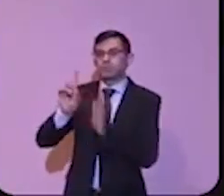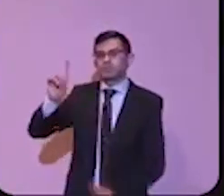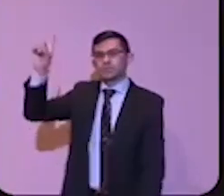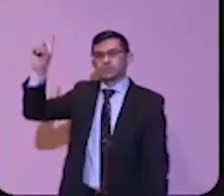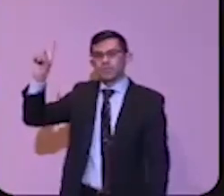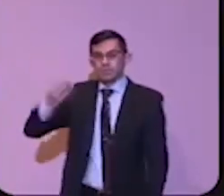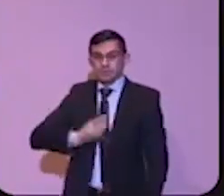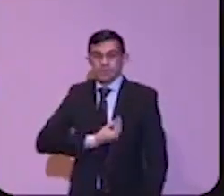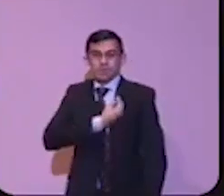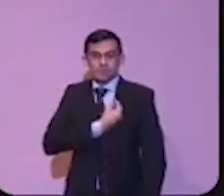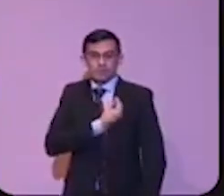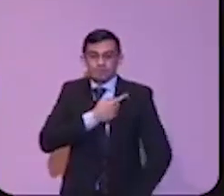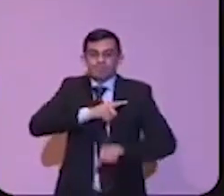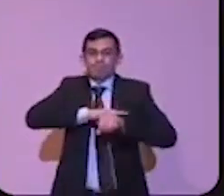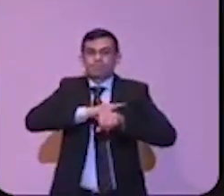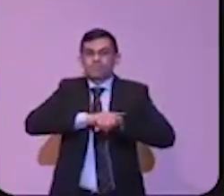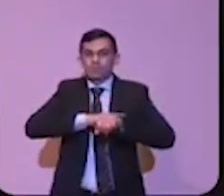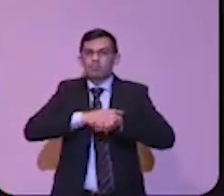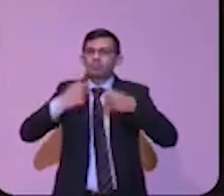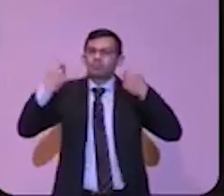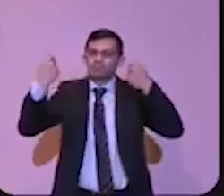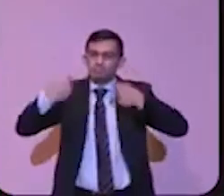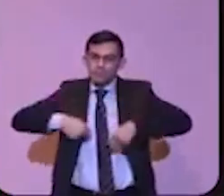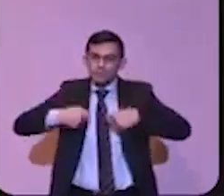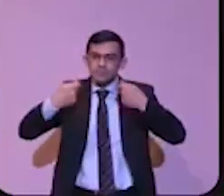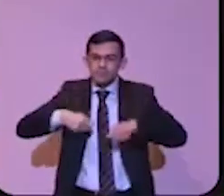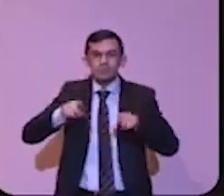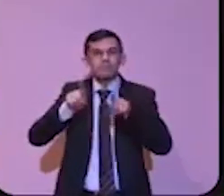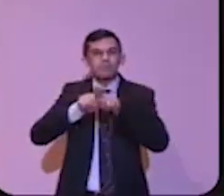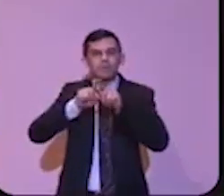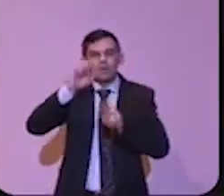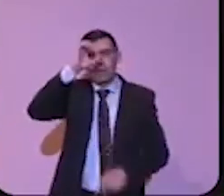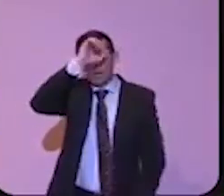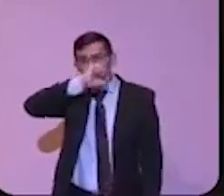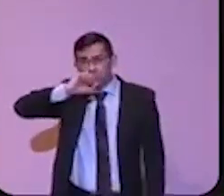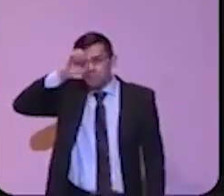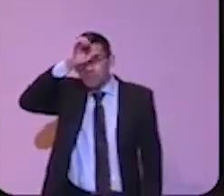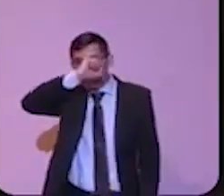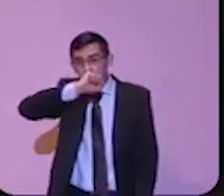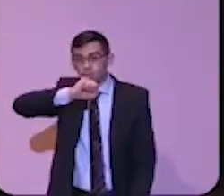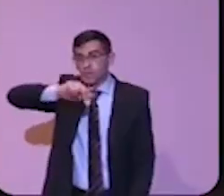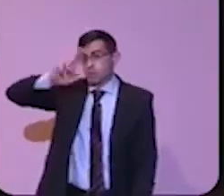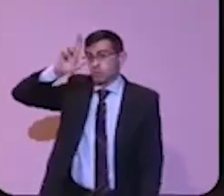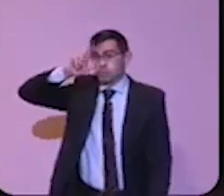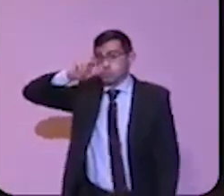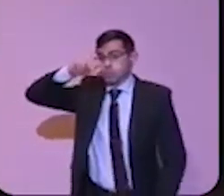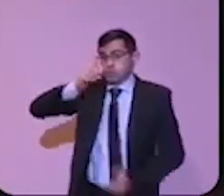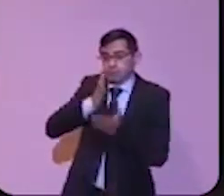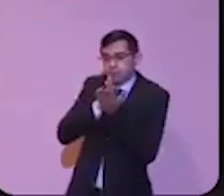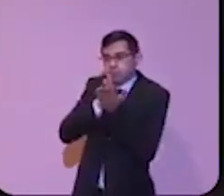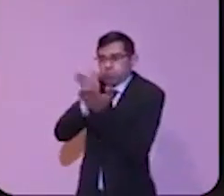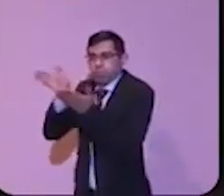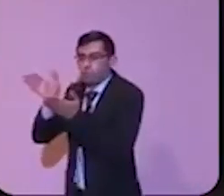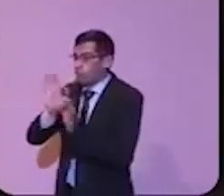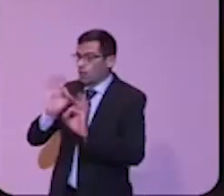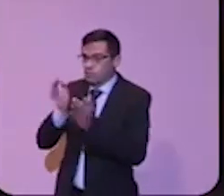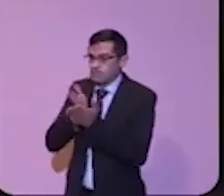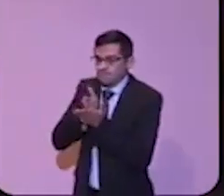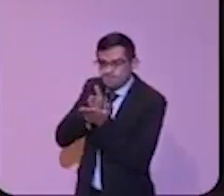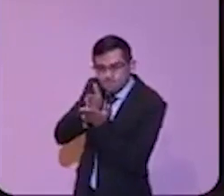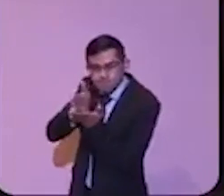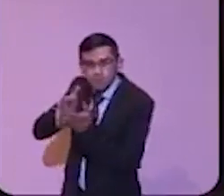nesse contexto, nesse tempo, precisamos também aprender a não se desviar do caminho do Senhor,